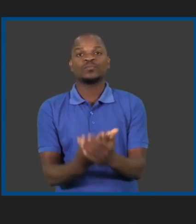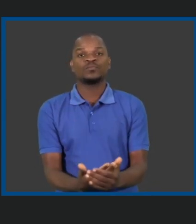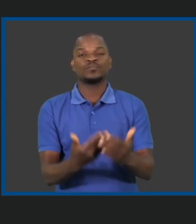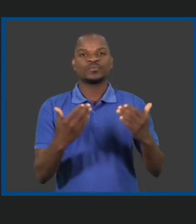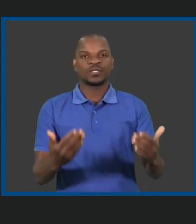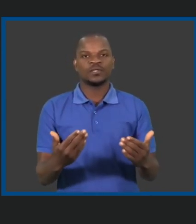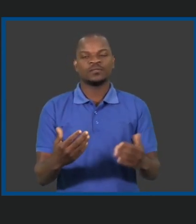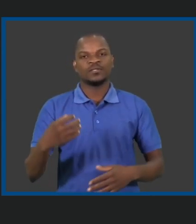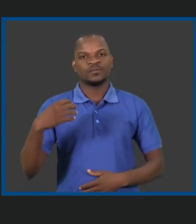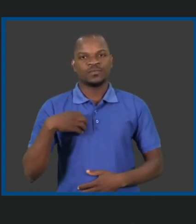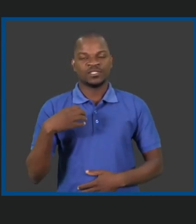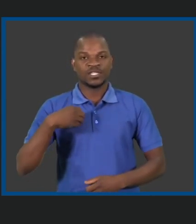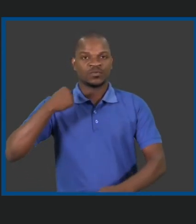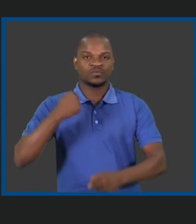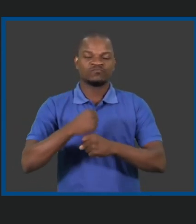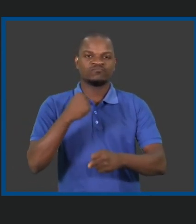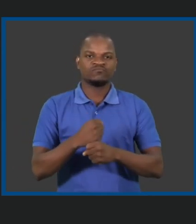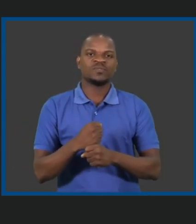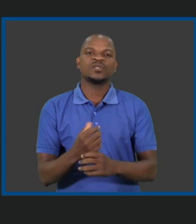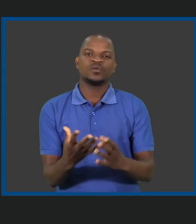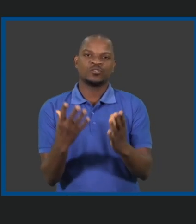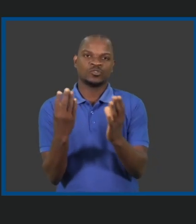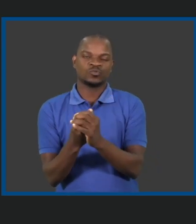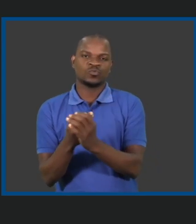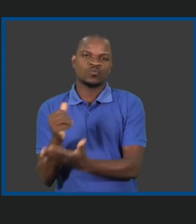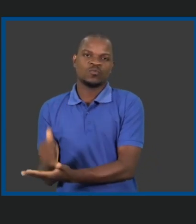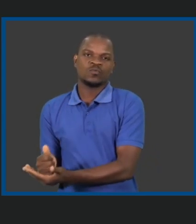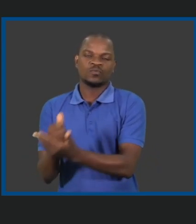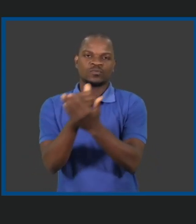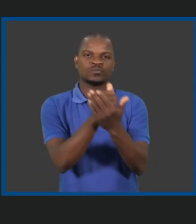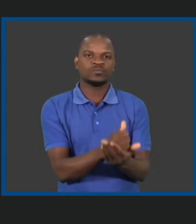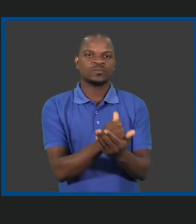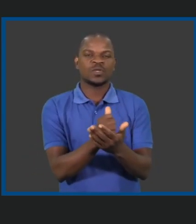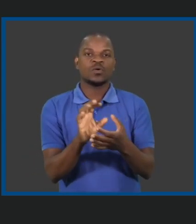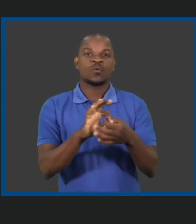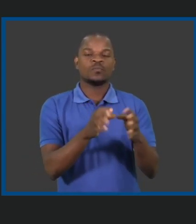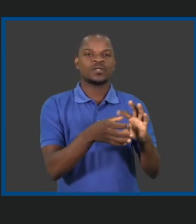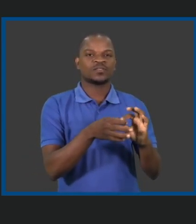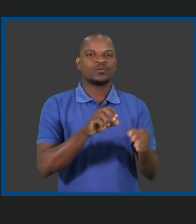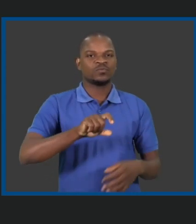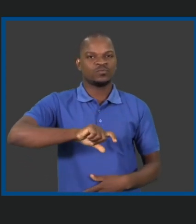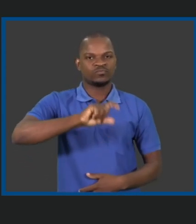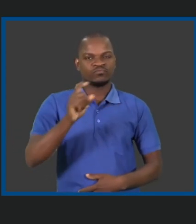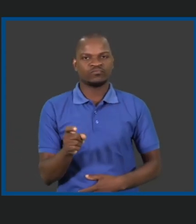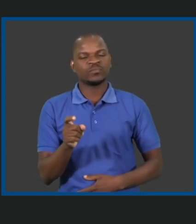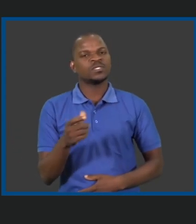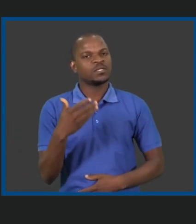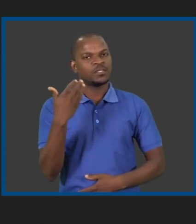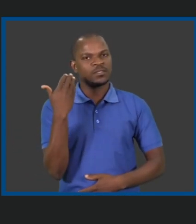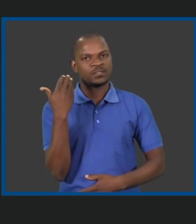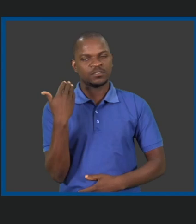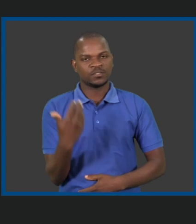que o Ministério do Trabalho com apoio da cooperação italiana